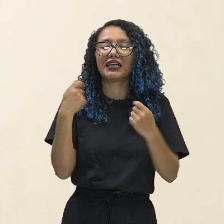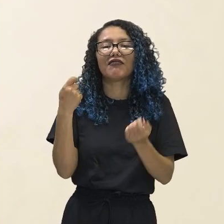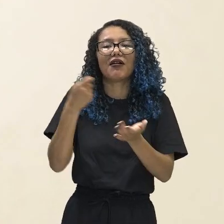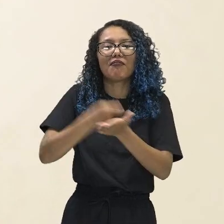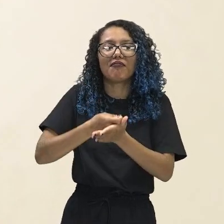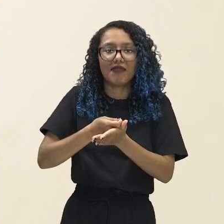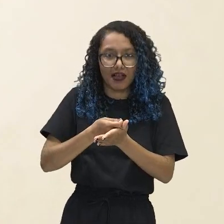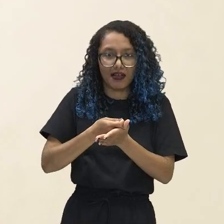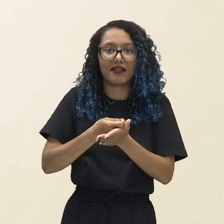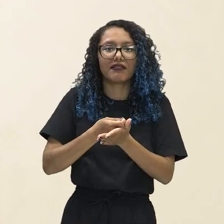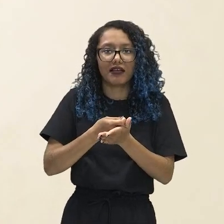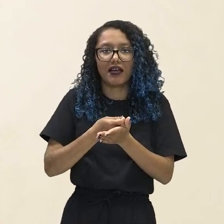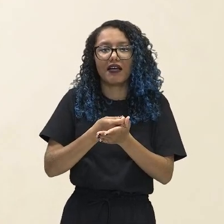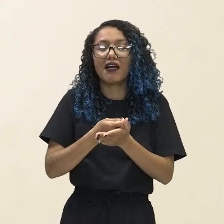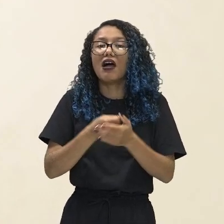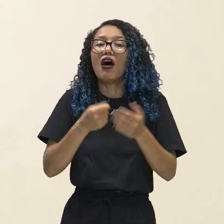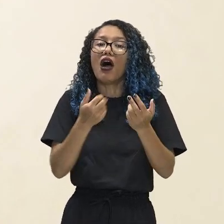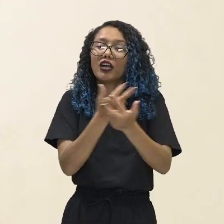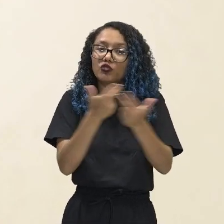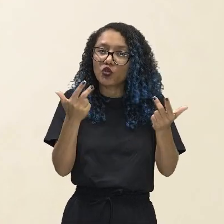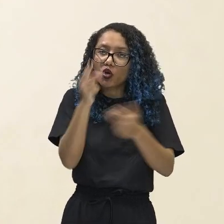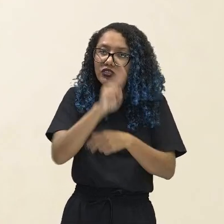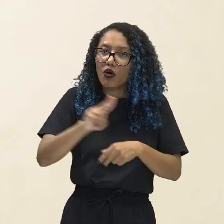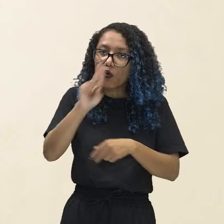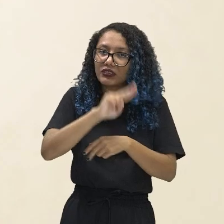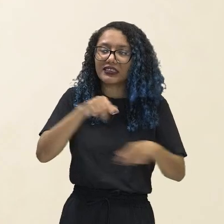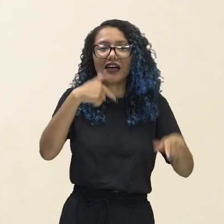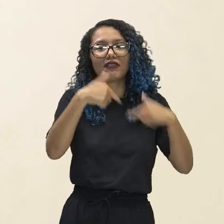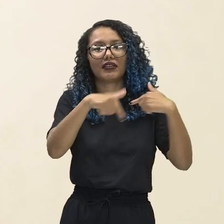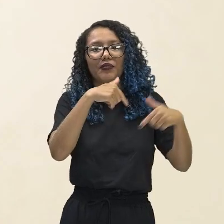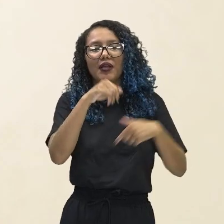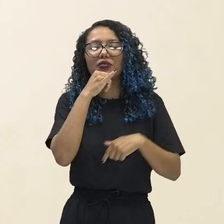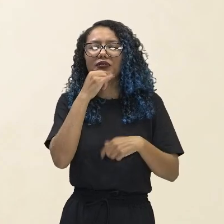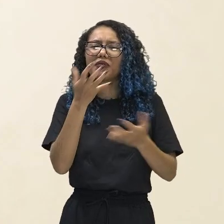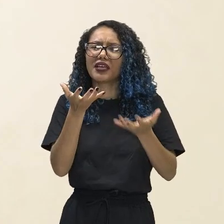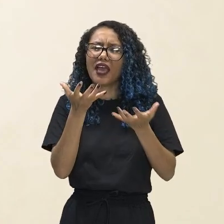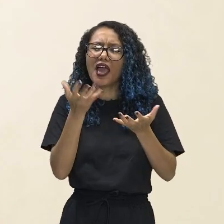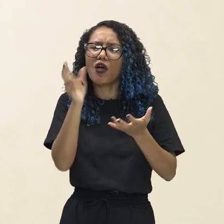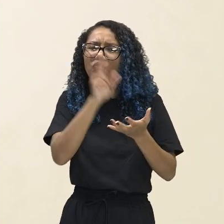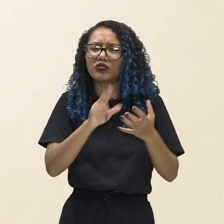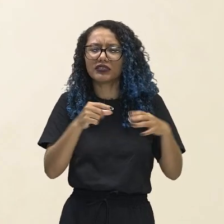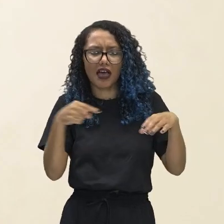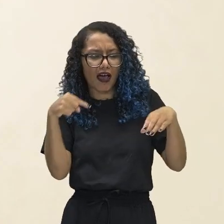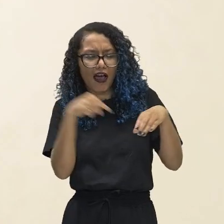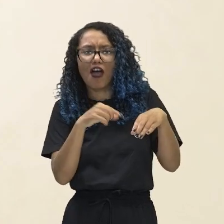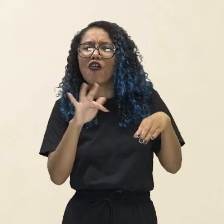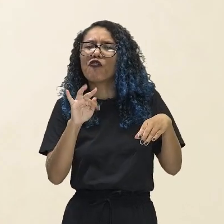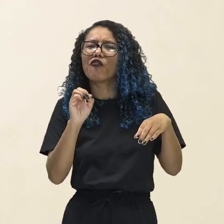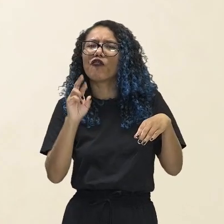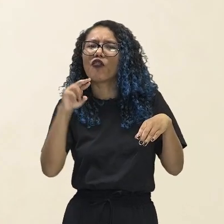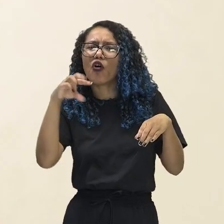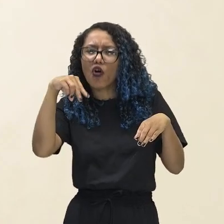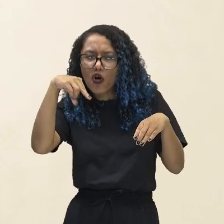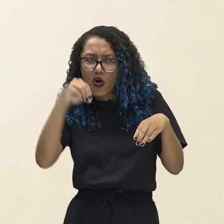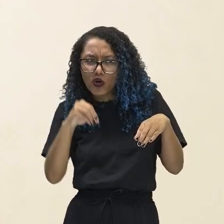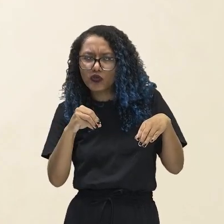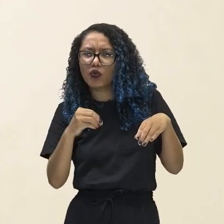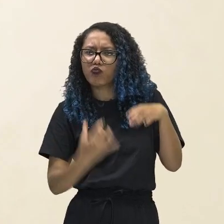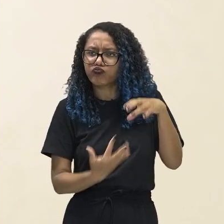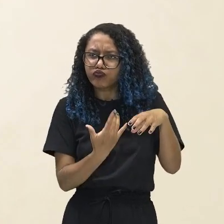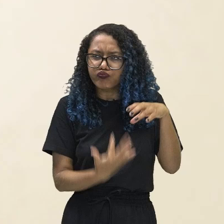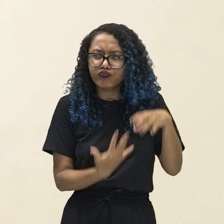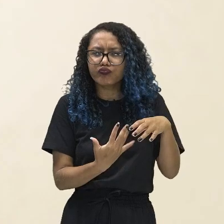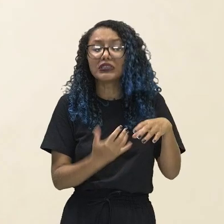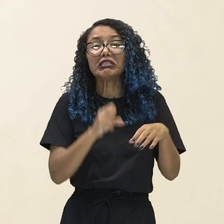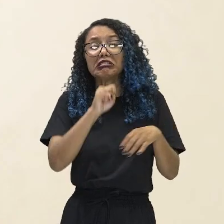usufruto das benfeitorias que estavam no feudo. Ou seja, se ele quisesse usar um forno, tinha que pagar para o seu senhor. Quisesse usar um